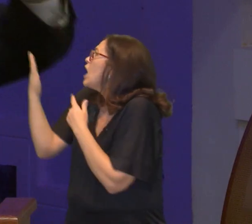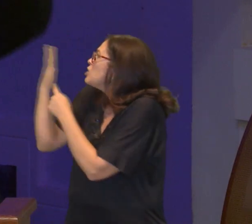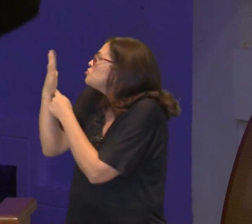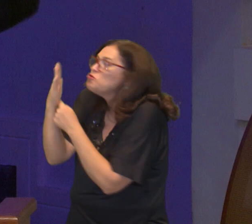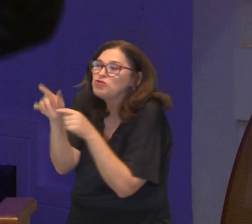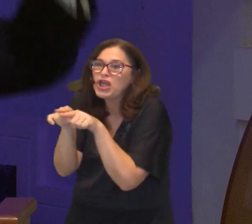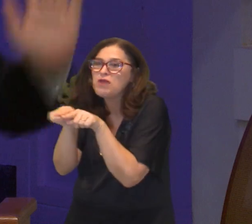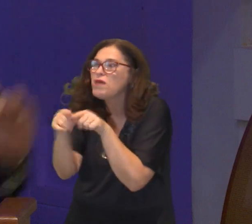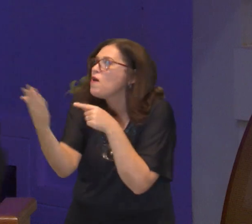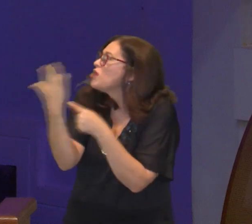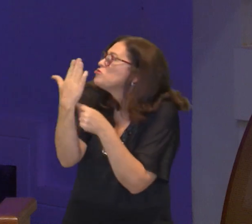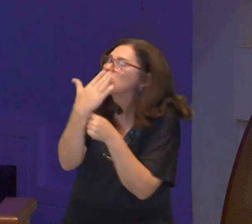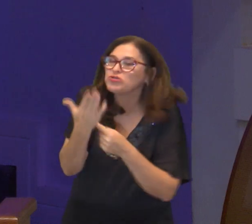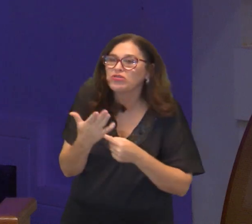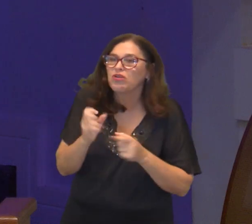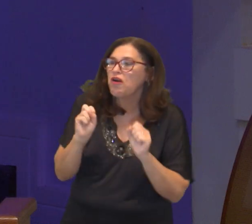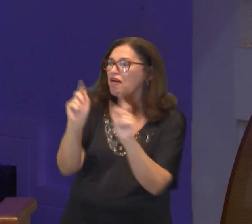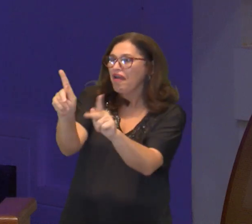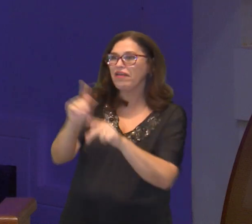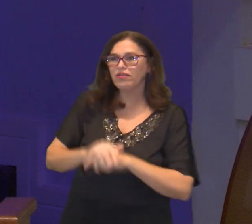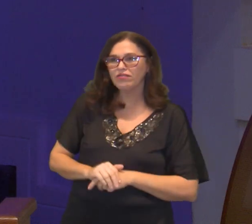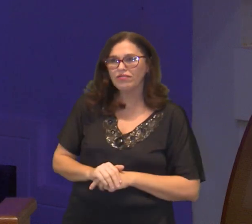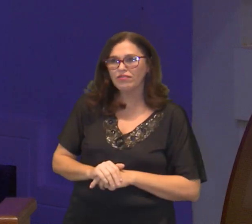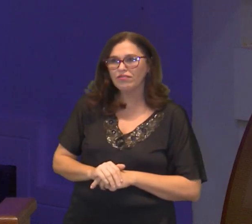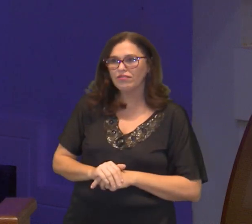irmãos e pronto.